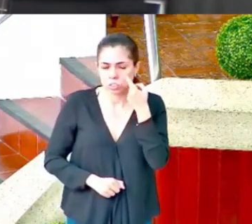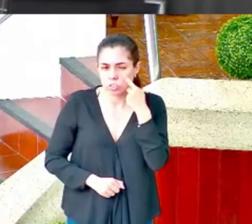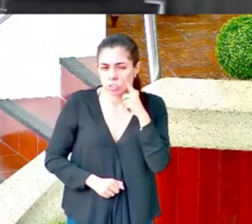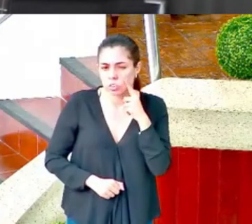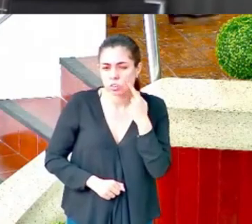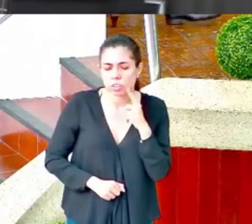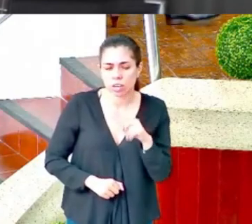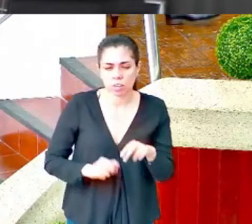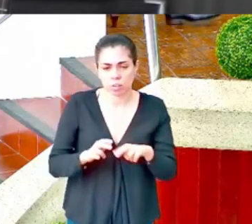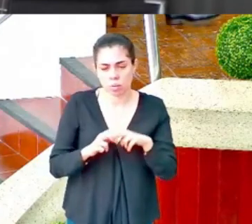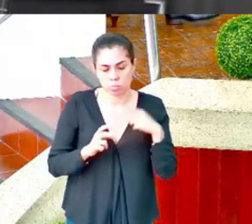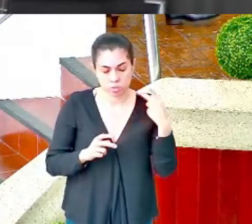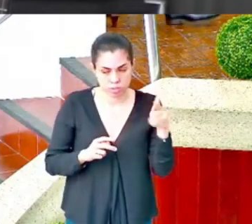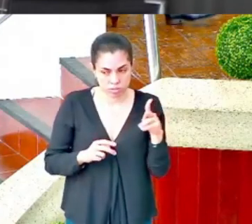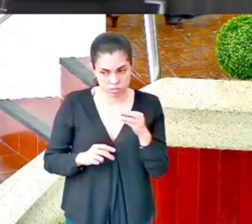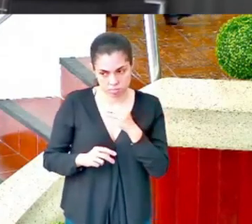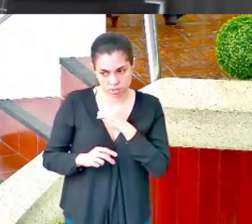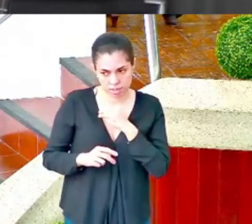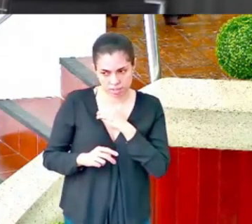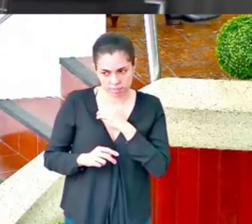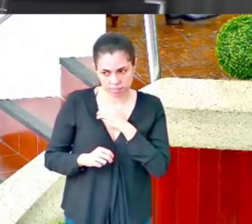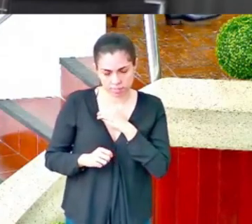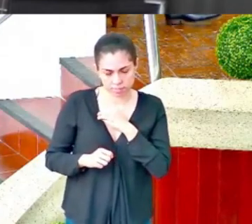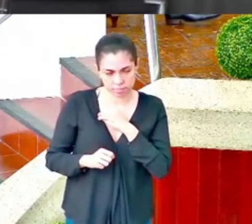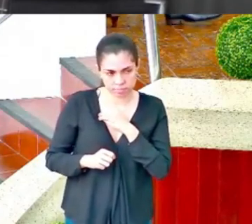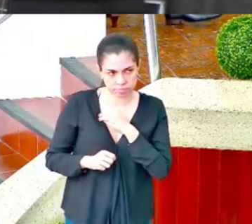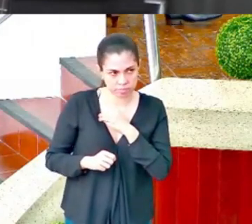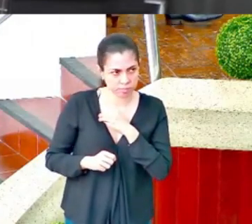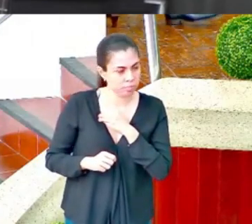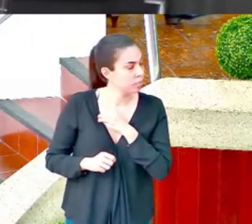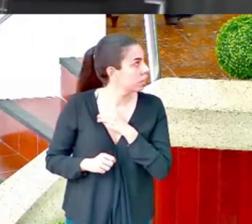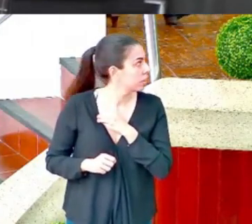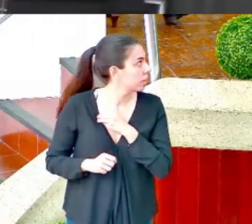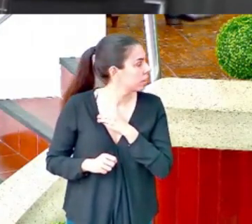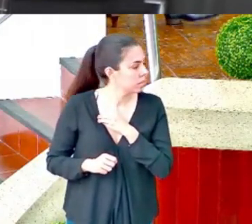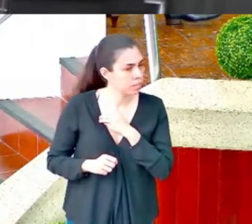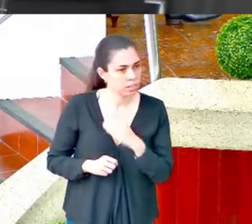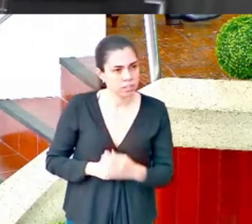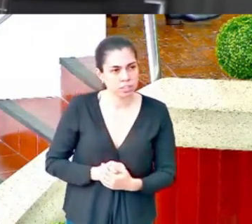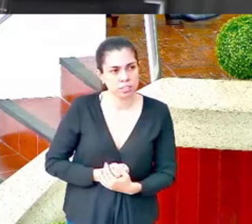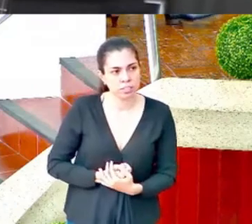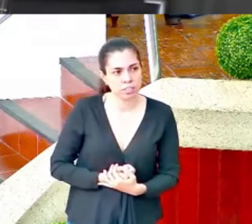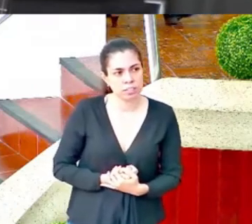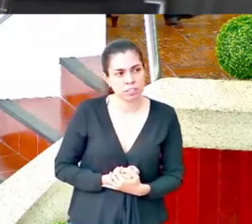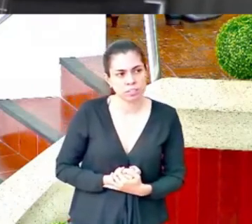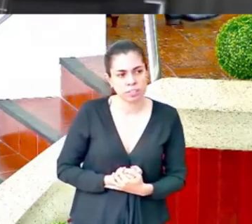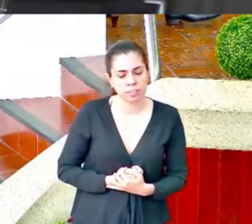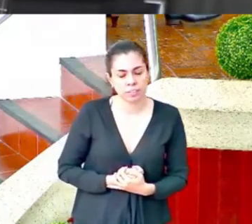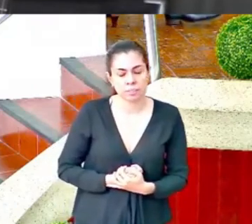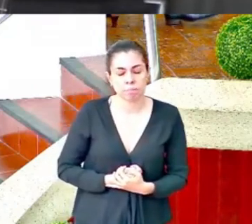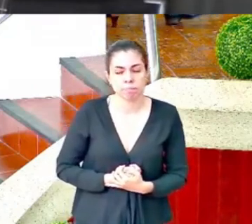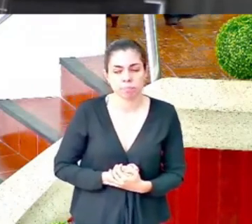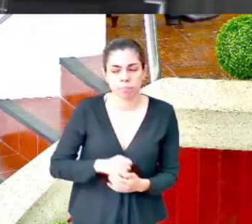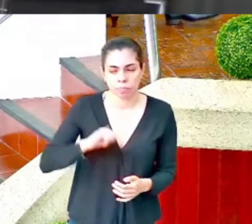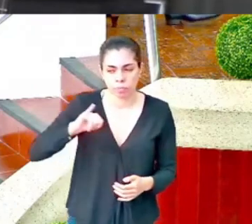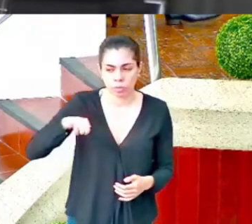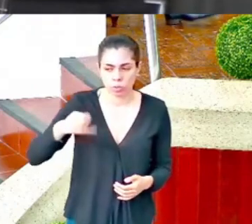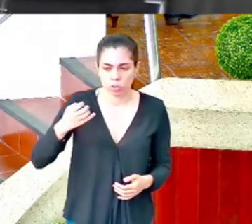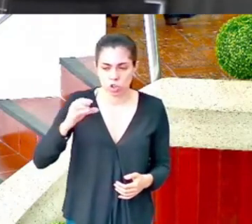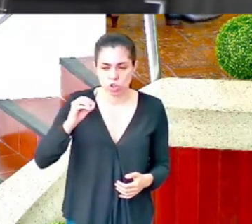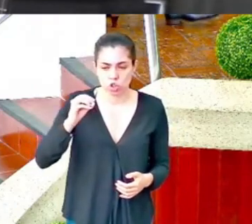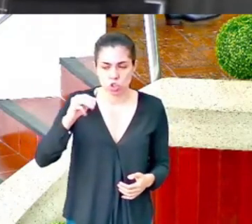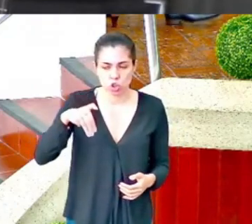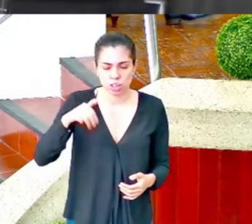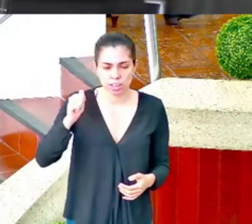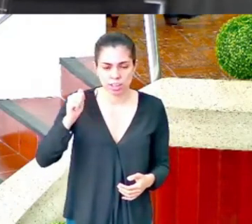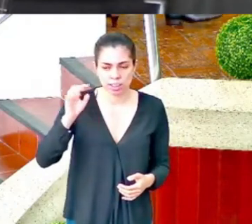também. A história nos mostra que quando Jonathan Edwards pregou o seu sermão Pecadores nas mãos de um Deus irado, as pessoas de Enfield